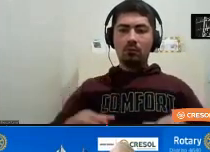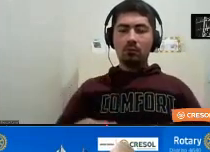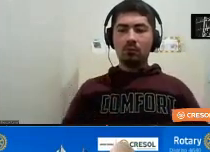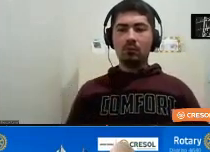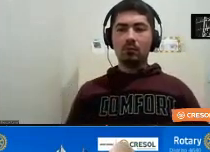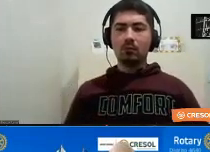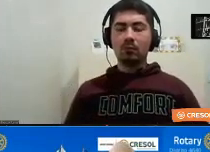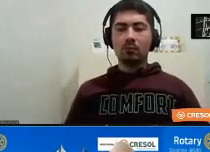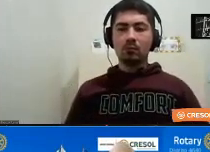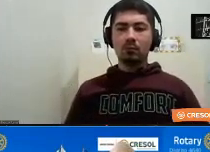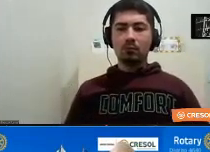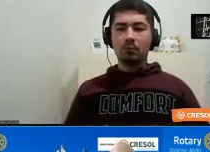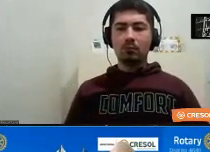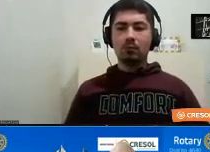manhã.